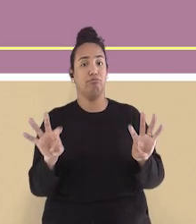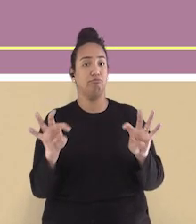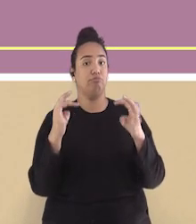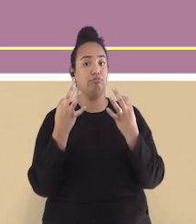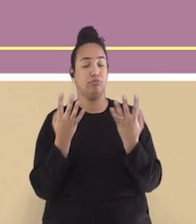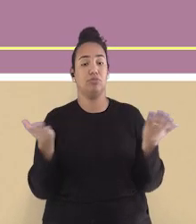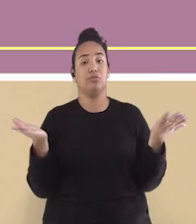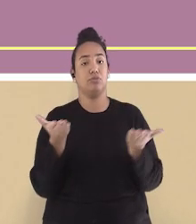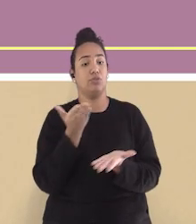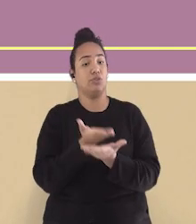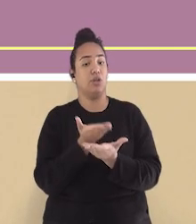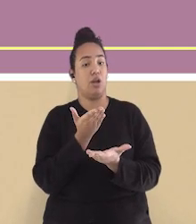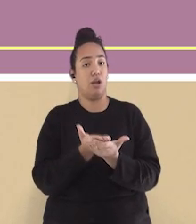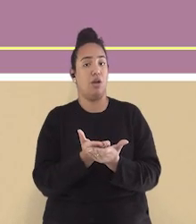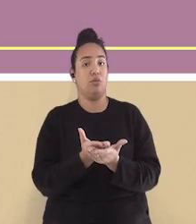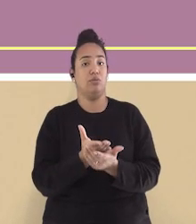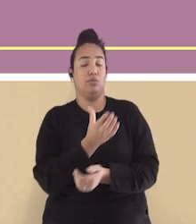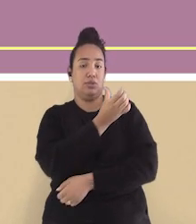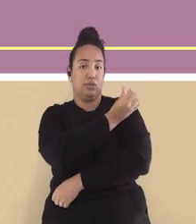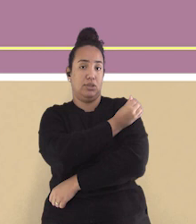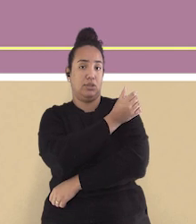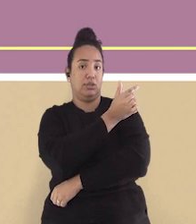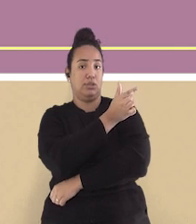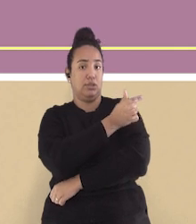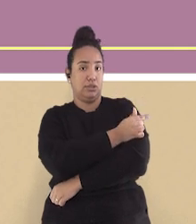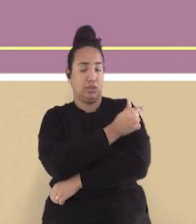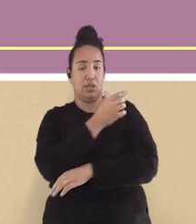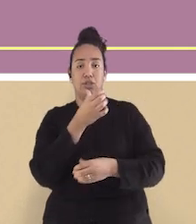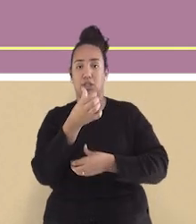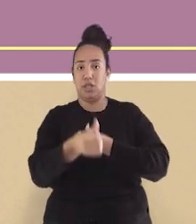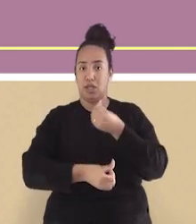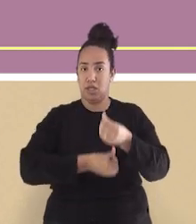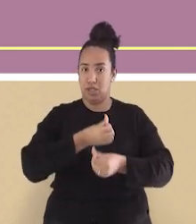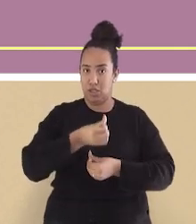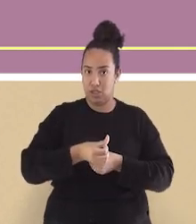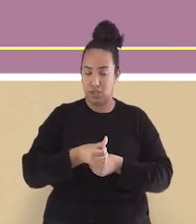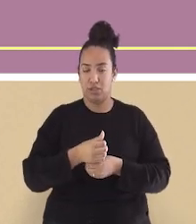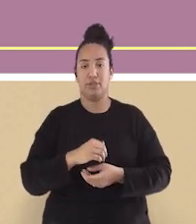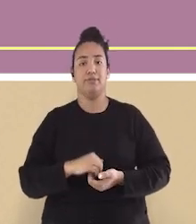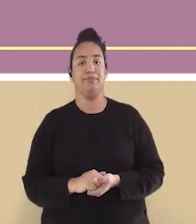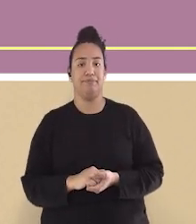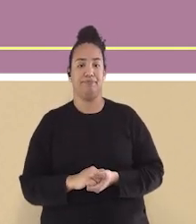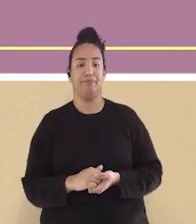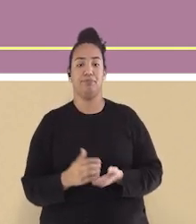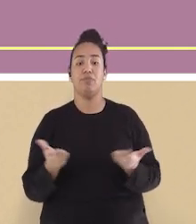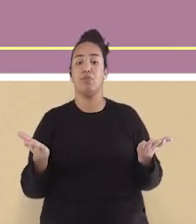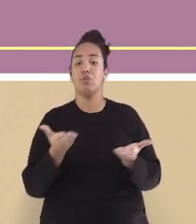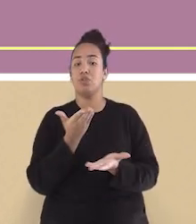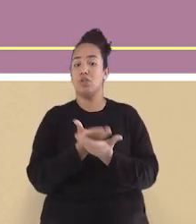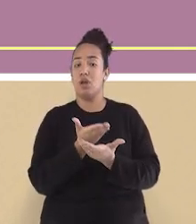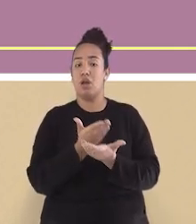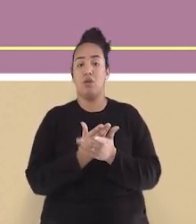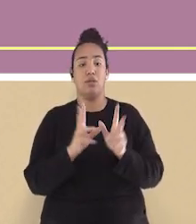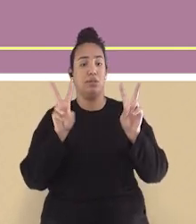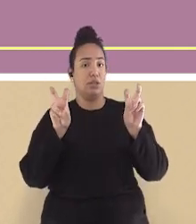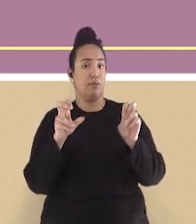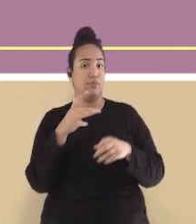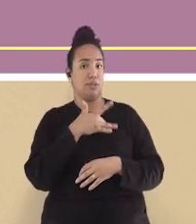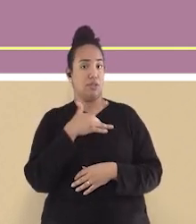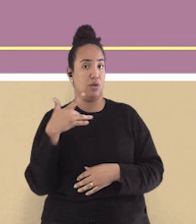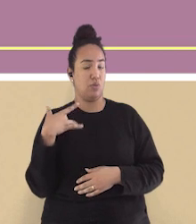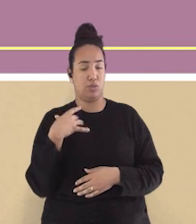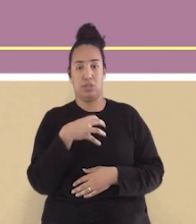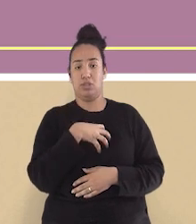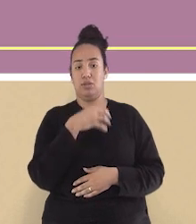nos acompanham, essa aula está voltada para os sextos e sétimos anos da EJA. A aula trabalha com o eixo